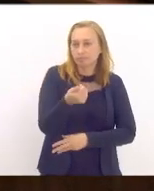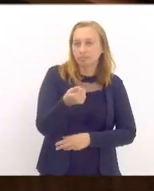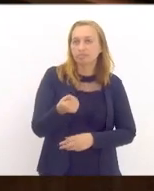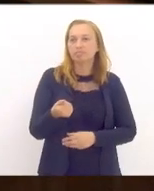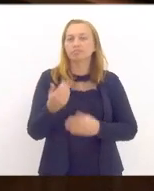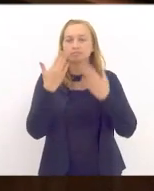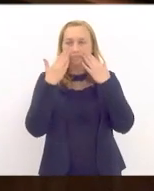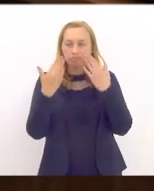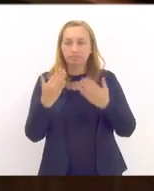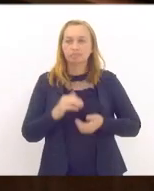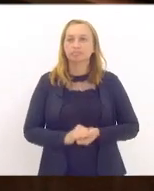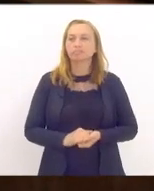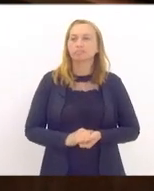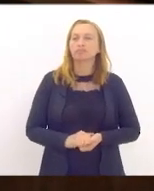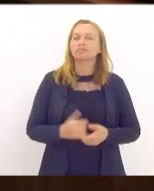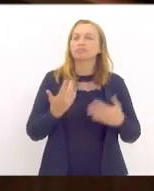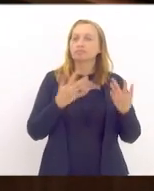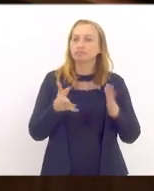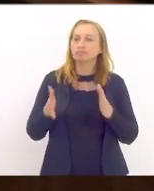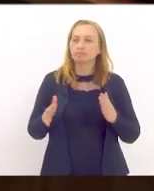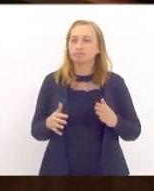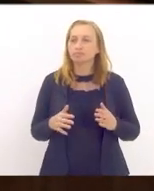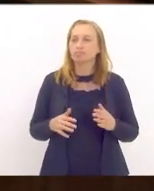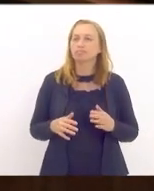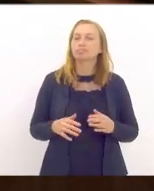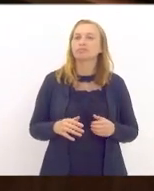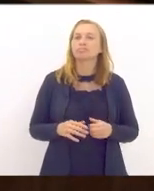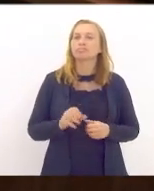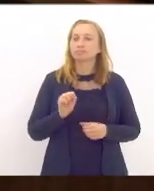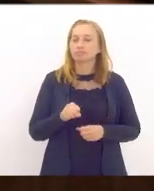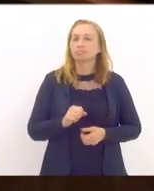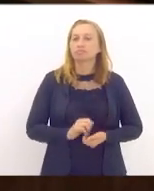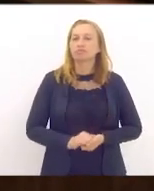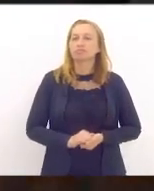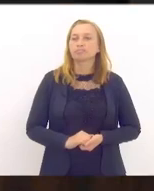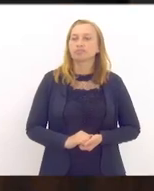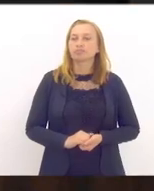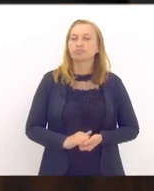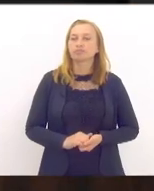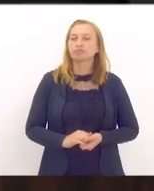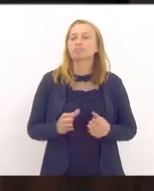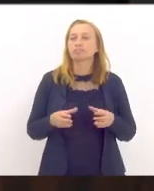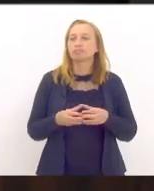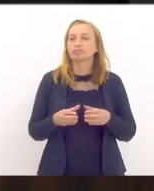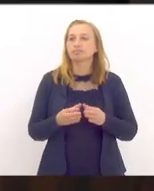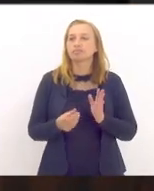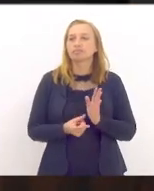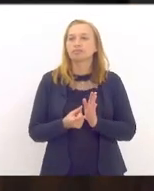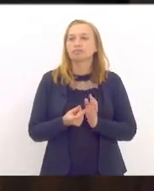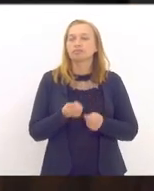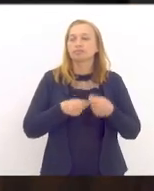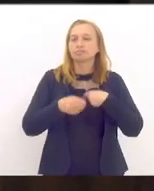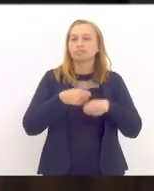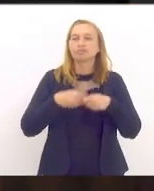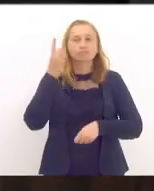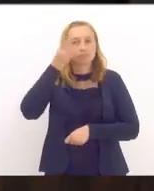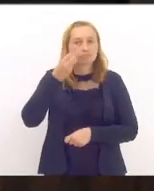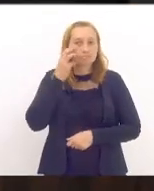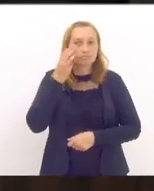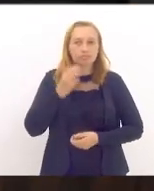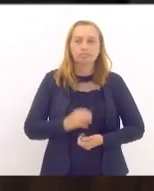nos apresenta Saul do autor o mérito aparecer favorável pela comissão de Economia Deputado Waldir